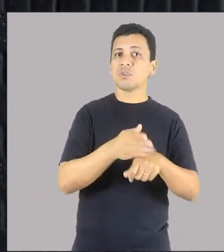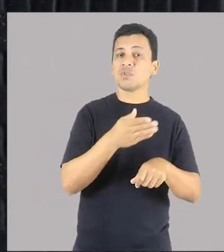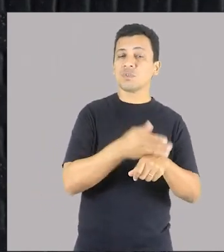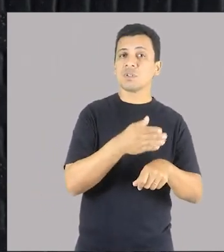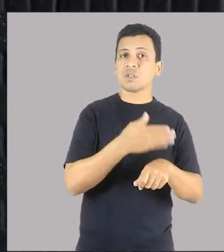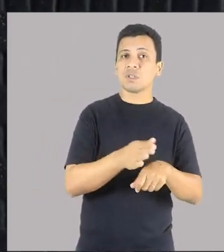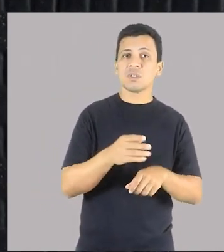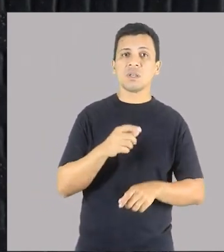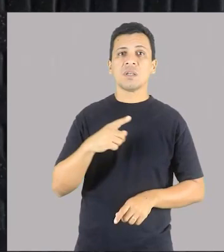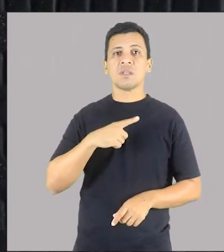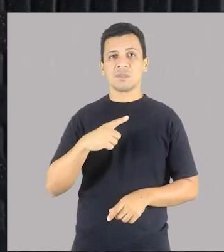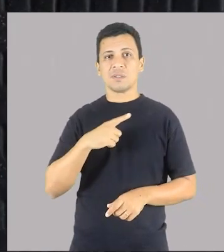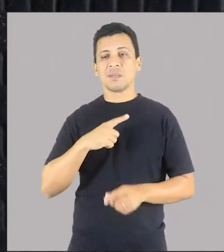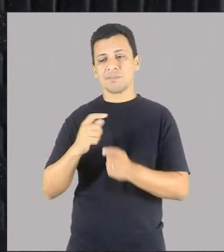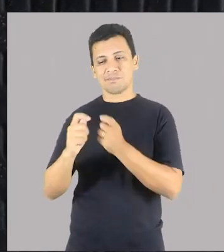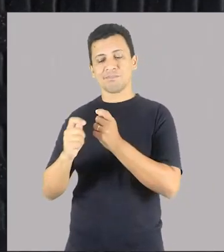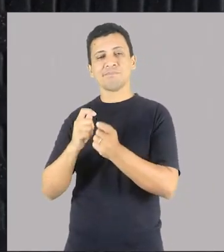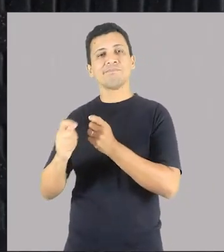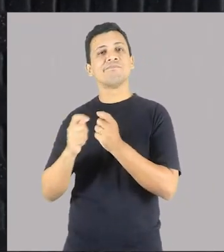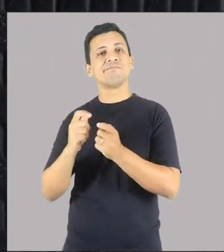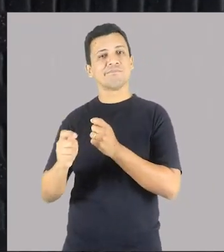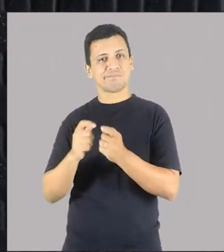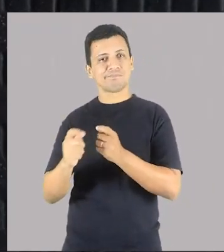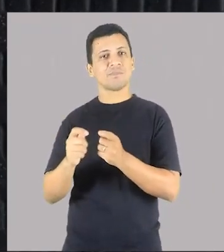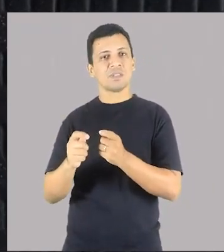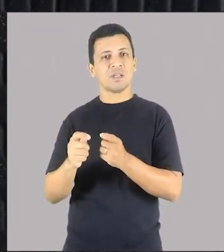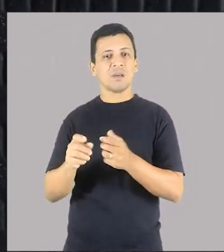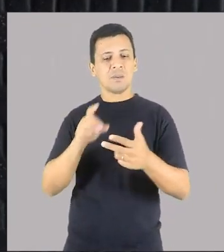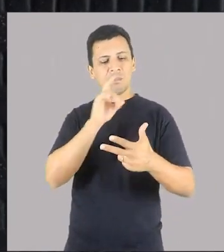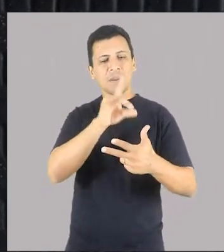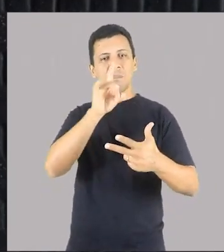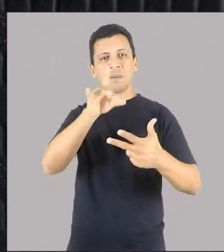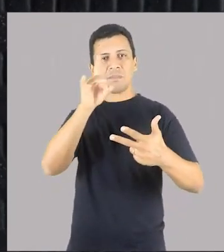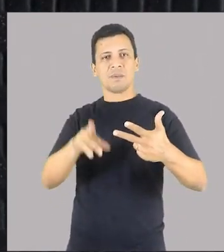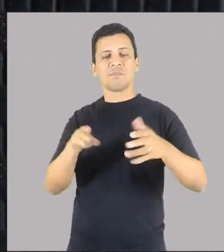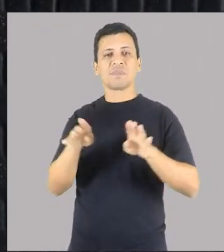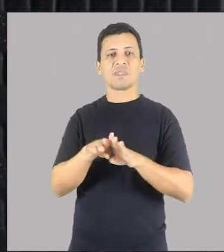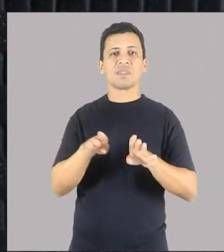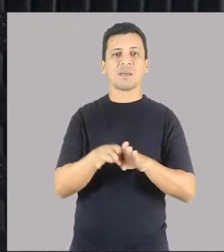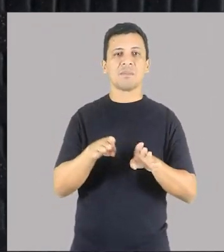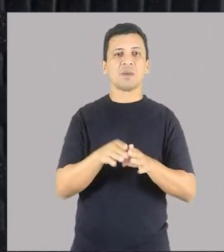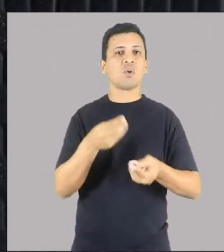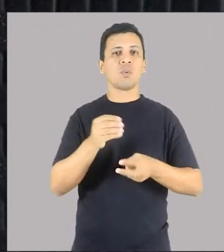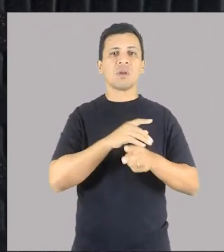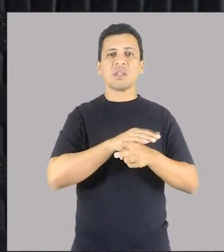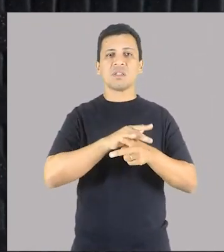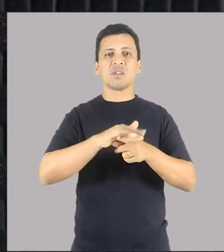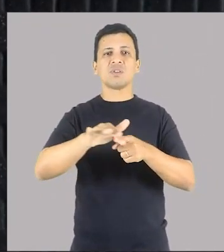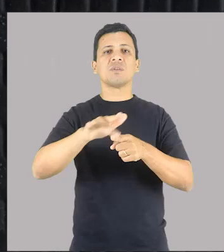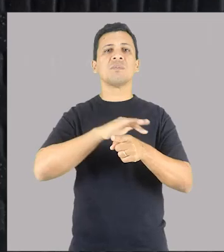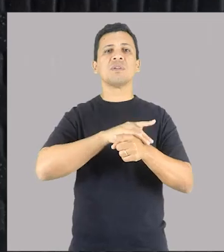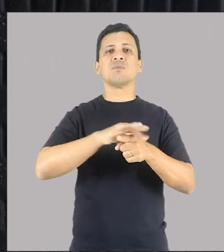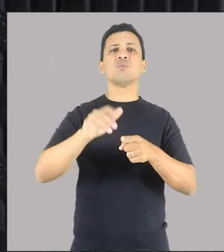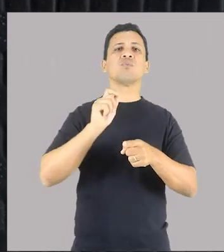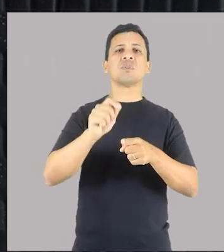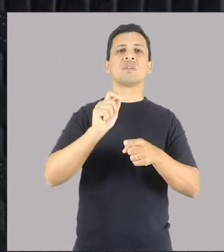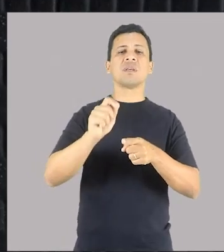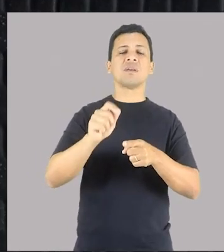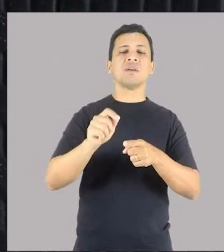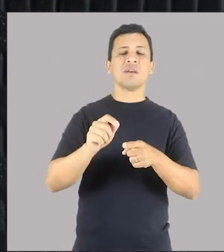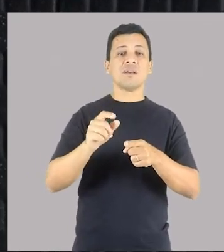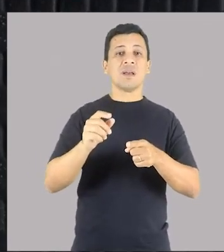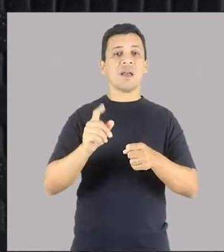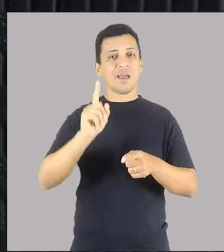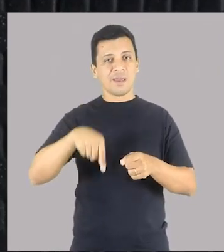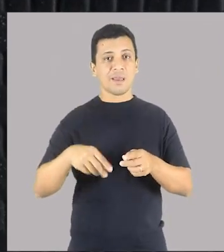através do contencioso administrativo e em todas as demandas jurídicas em que o Estado for parte, nós vamos observar